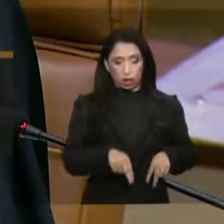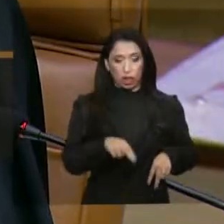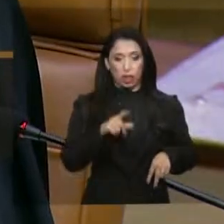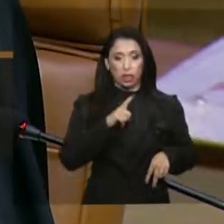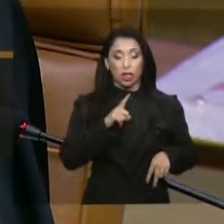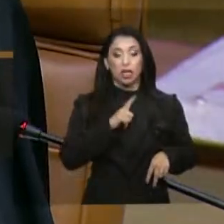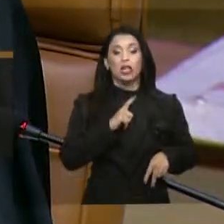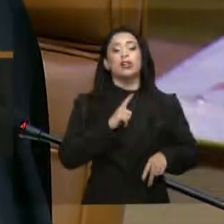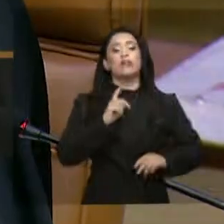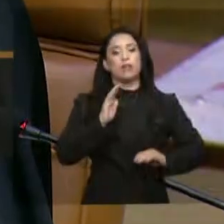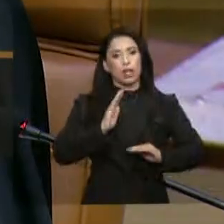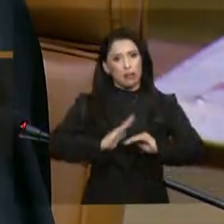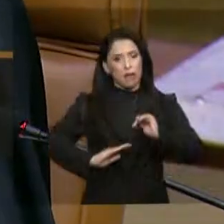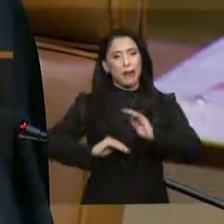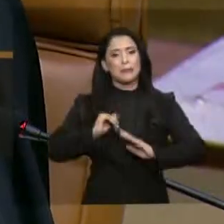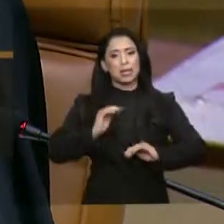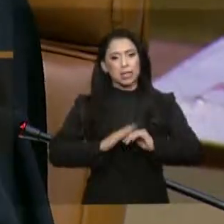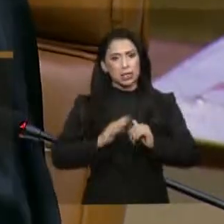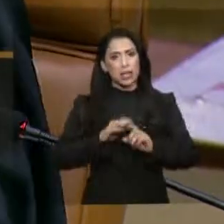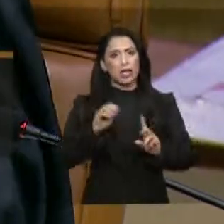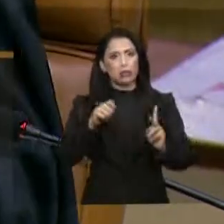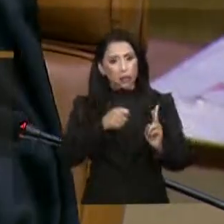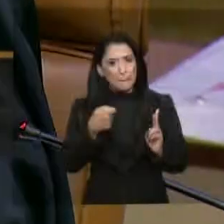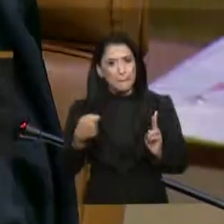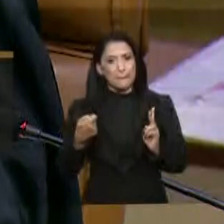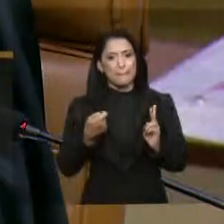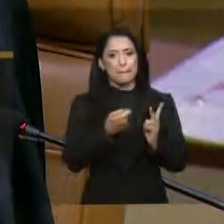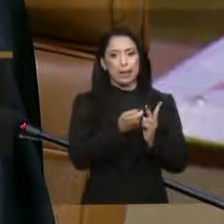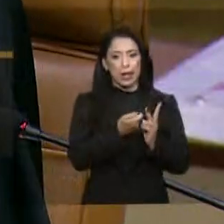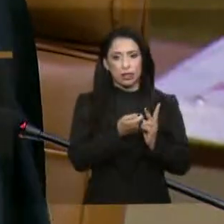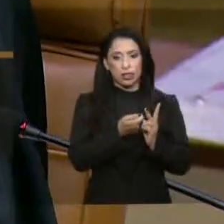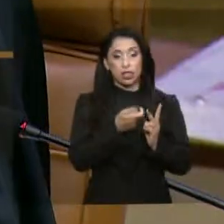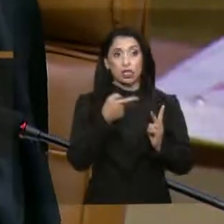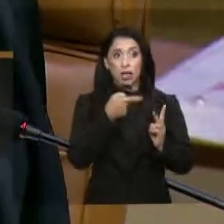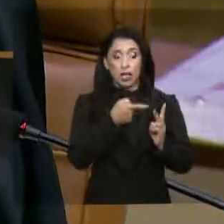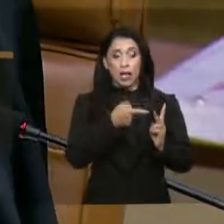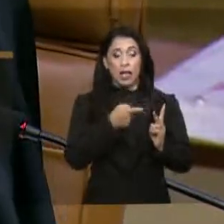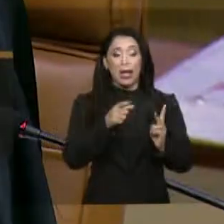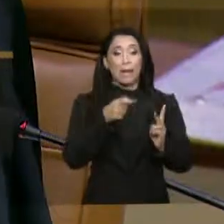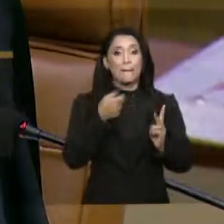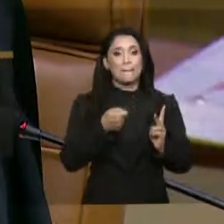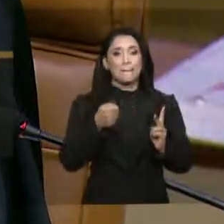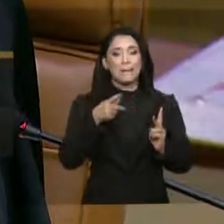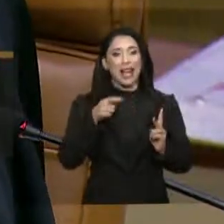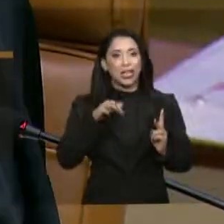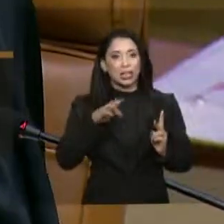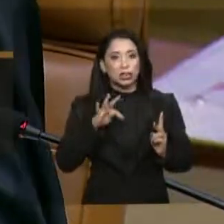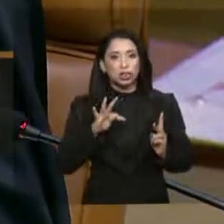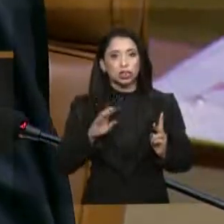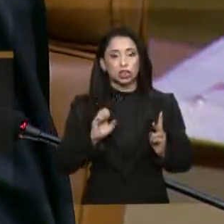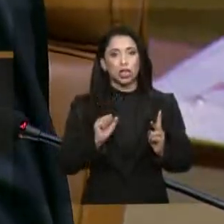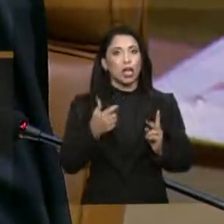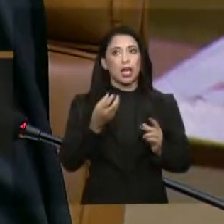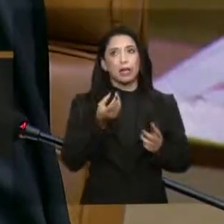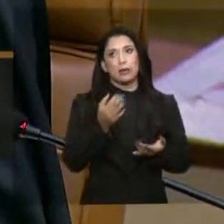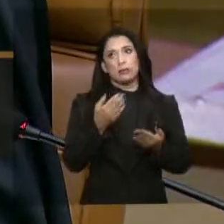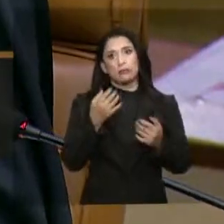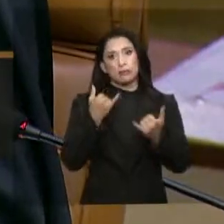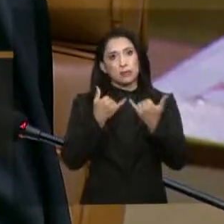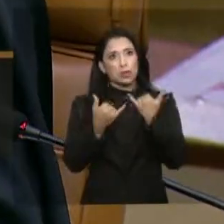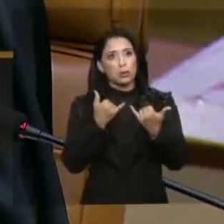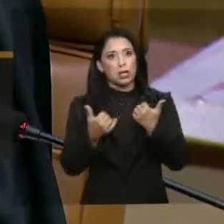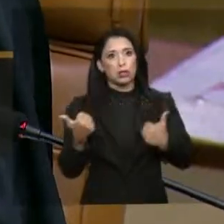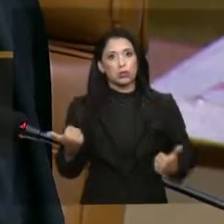devidamente habilitado como parte, e lá na Colômbia se chama parte civil, uma espécie de assistente da acusação,